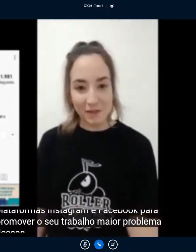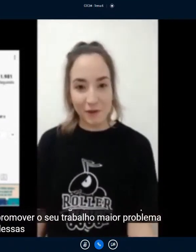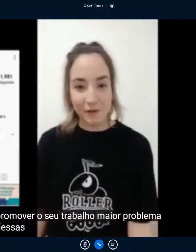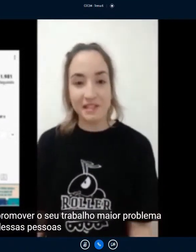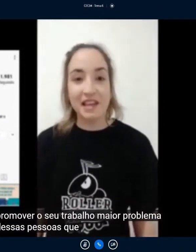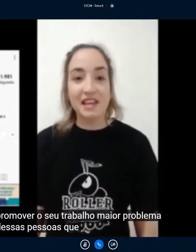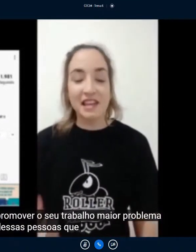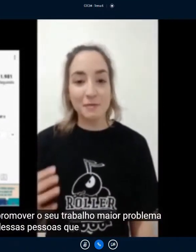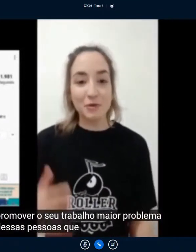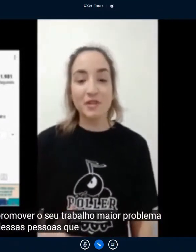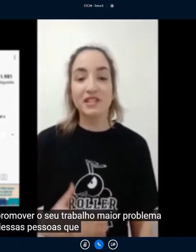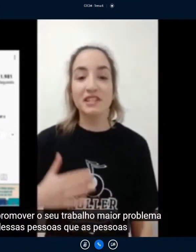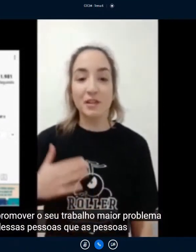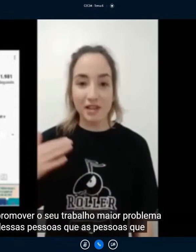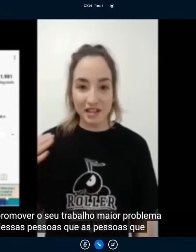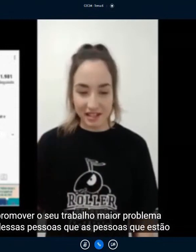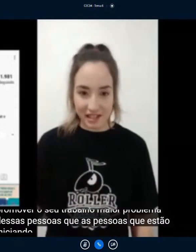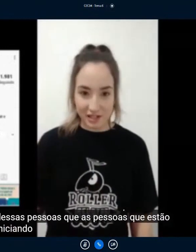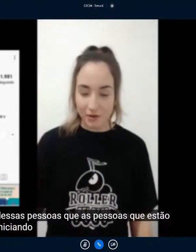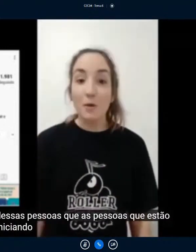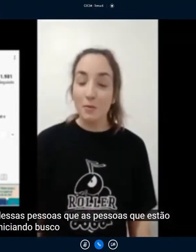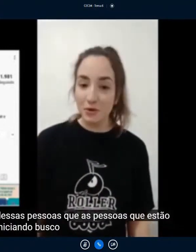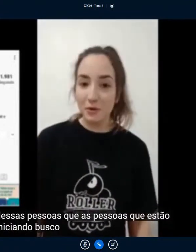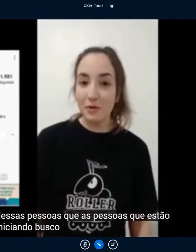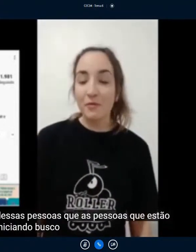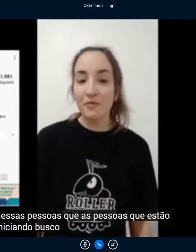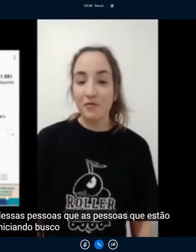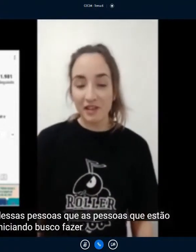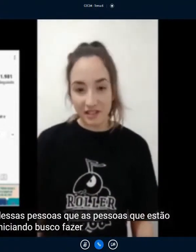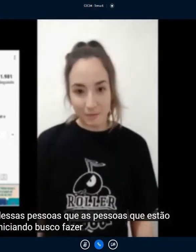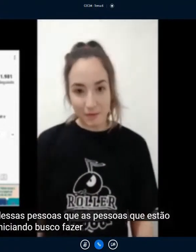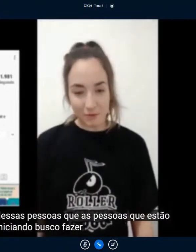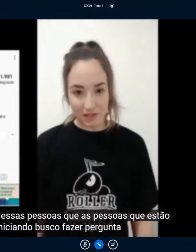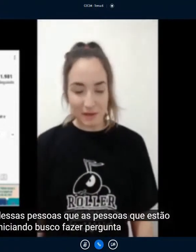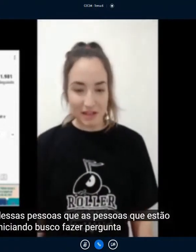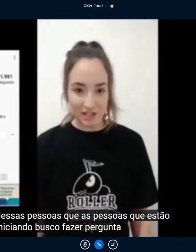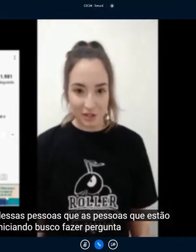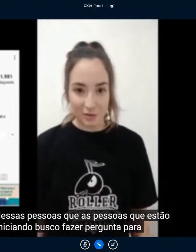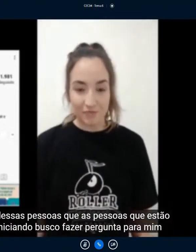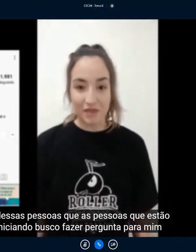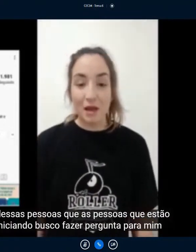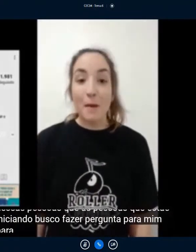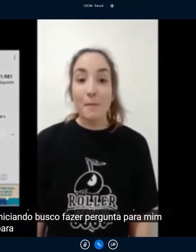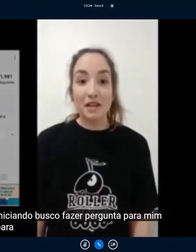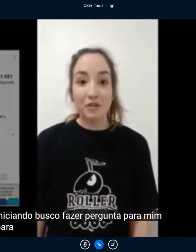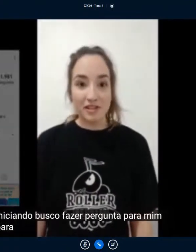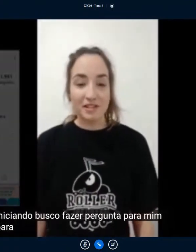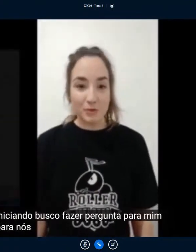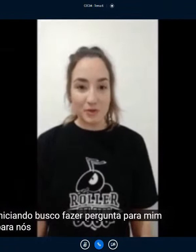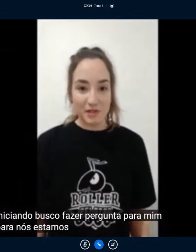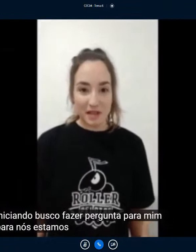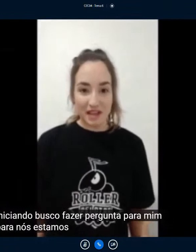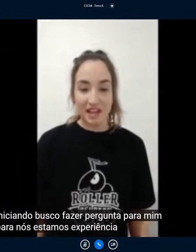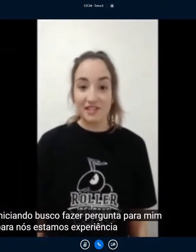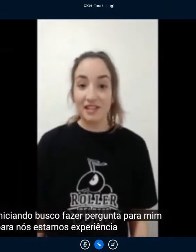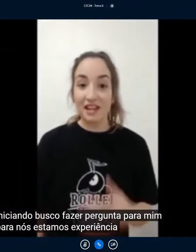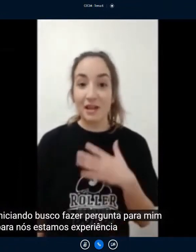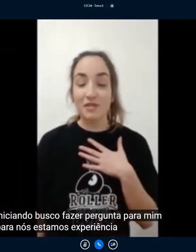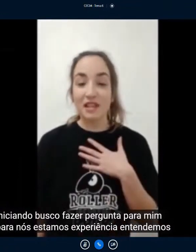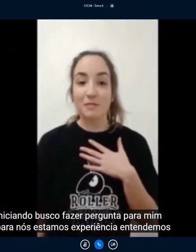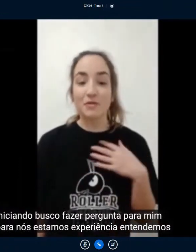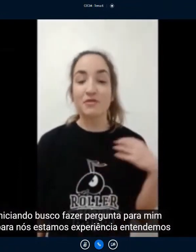dessas plataformas que as pessoas que estão iniciando buscam fazer perguntas para a gente. Para nós que somos